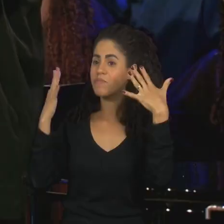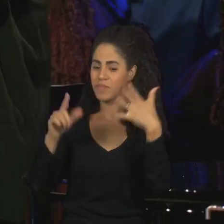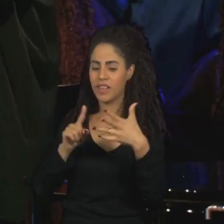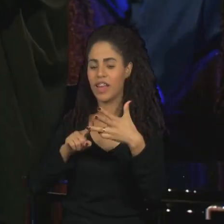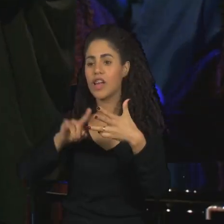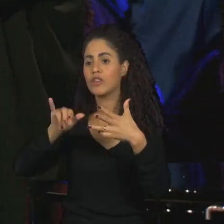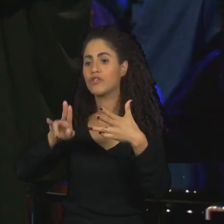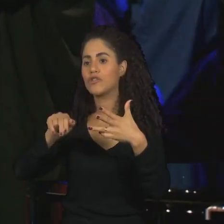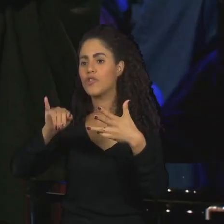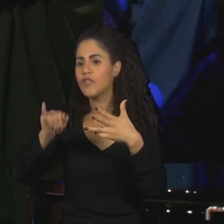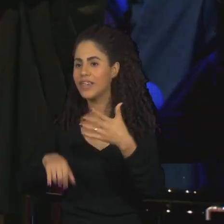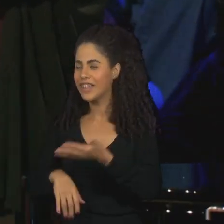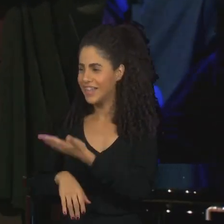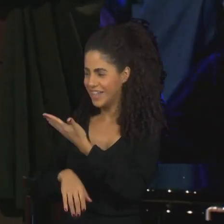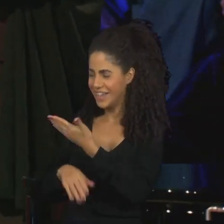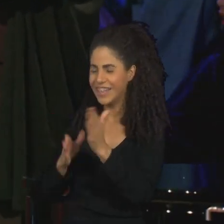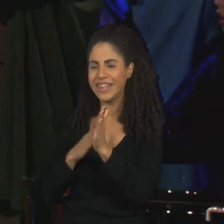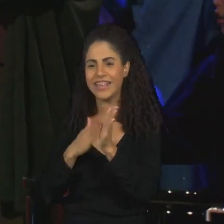Julie,